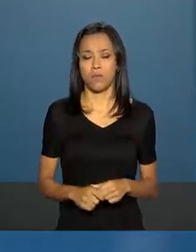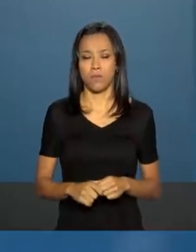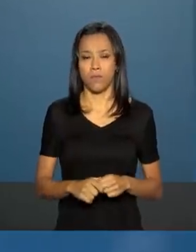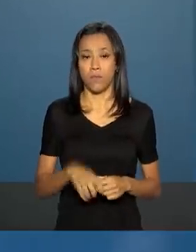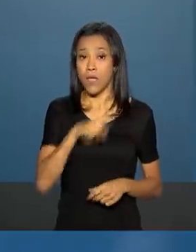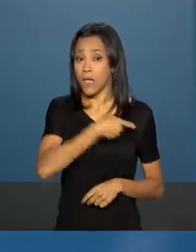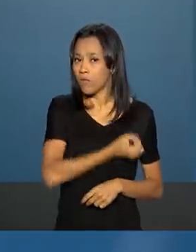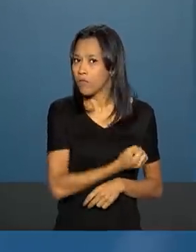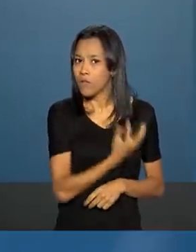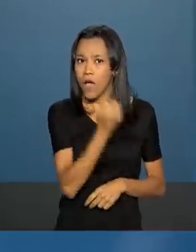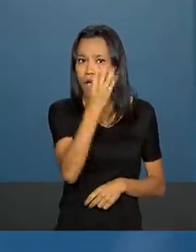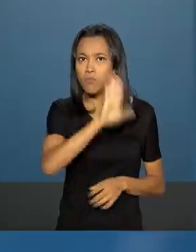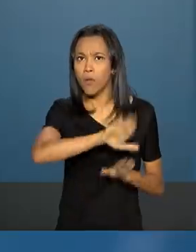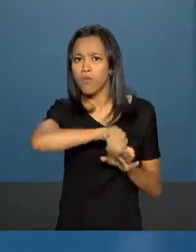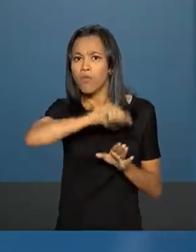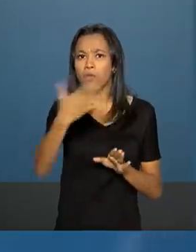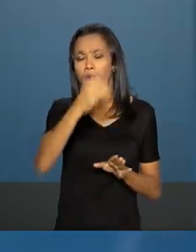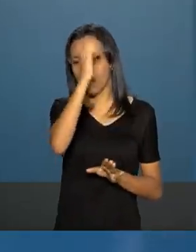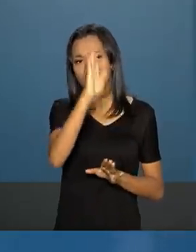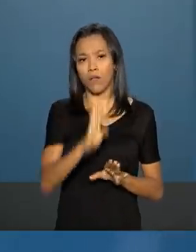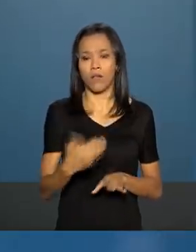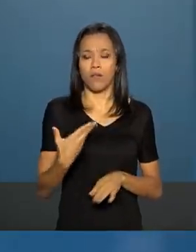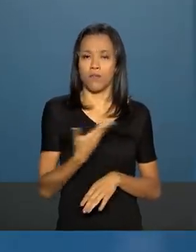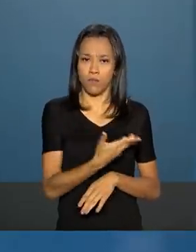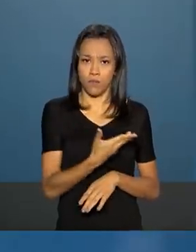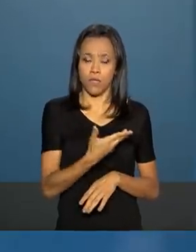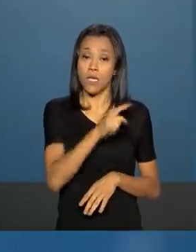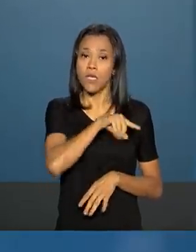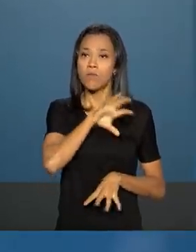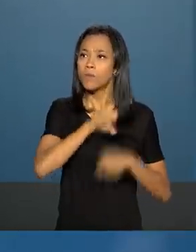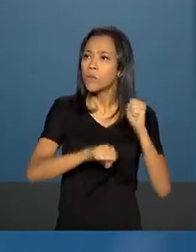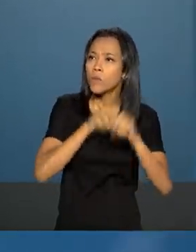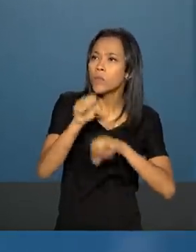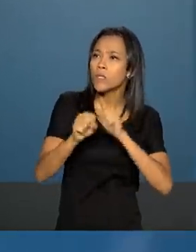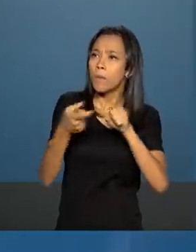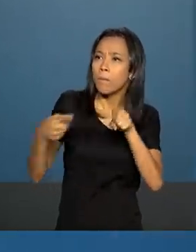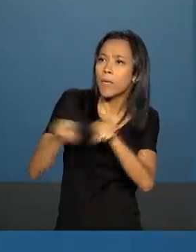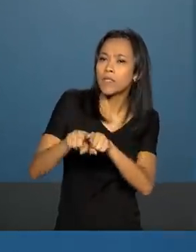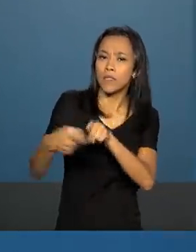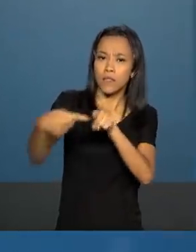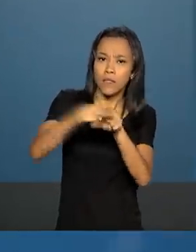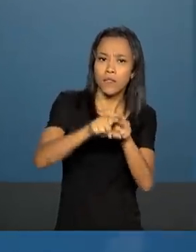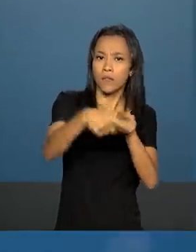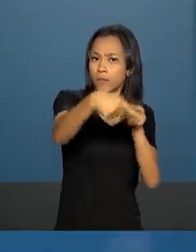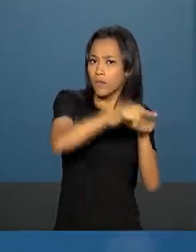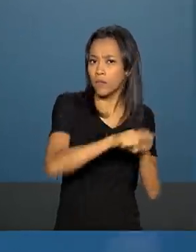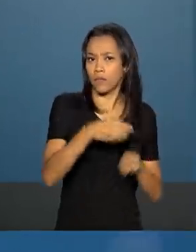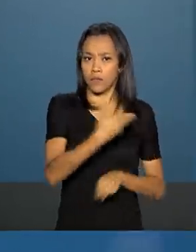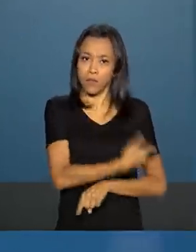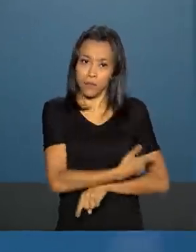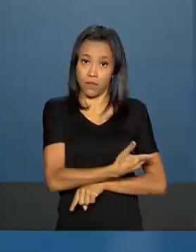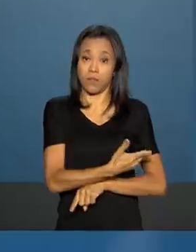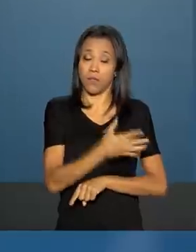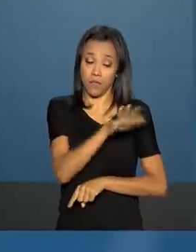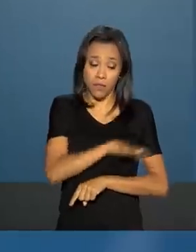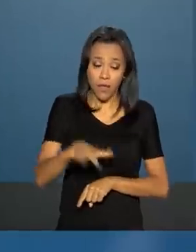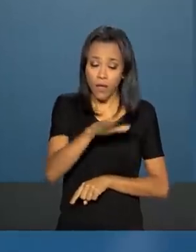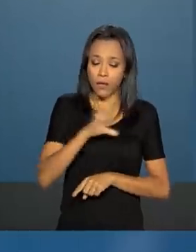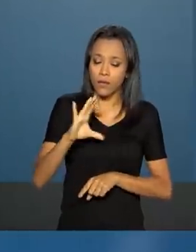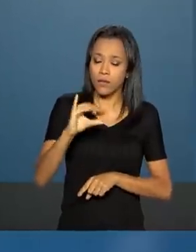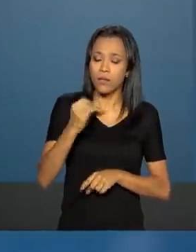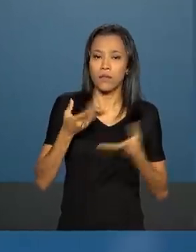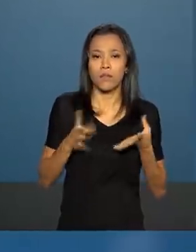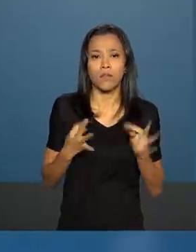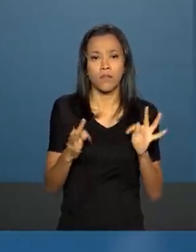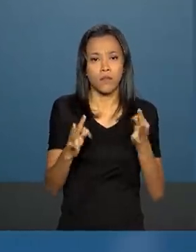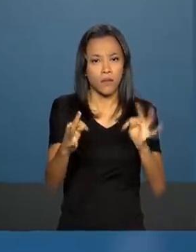que em viagens fora do Brasil busca parcerias na questão de ciência, tecnologia e